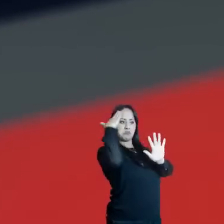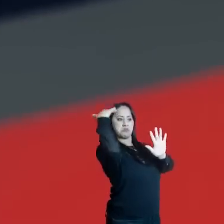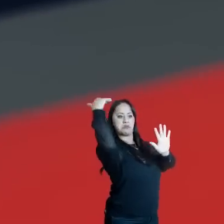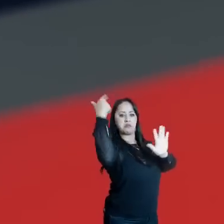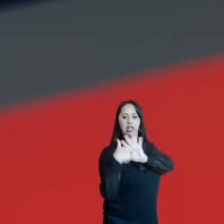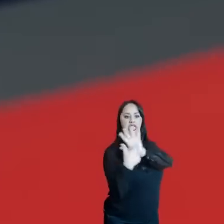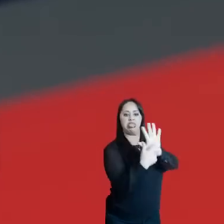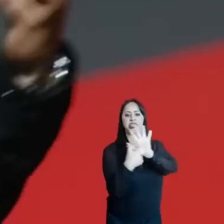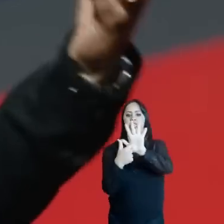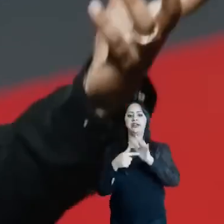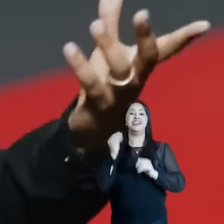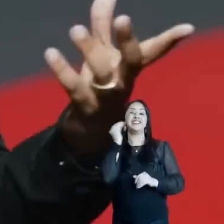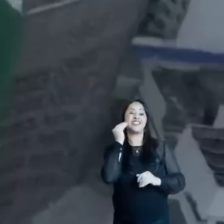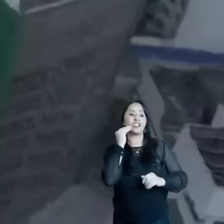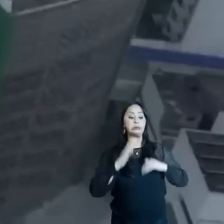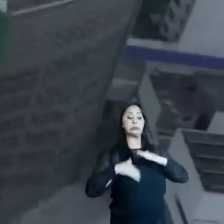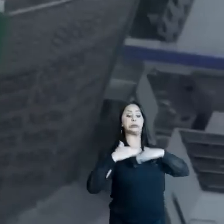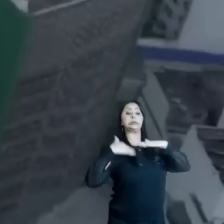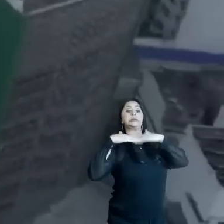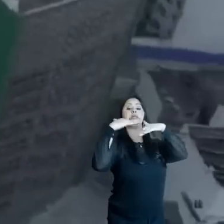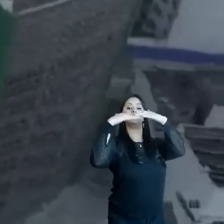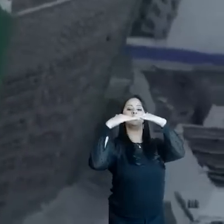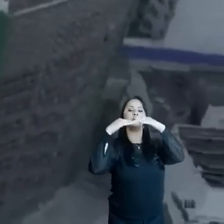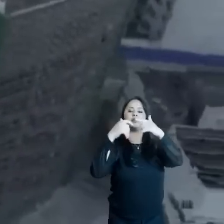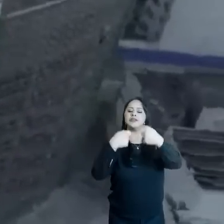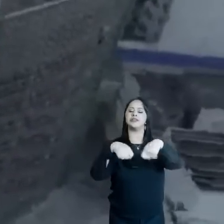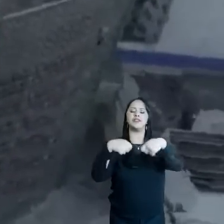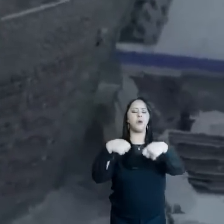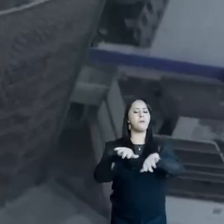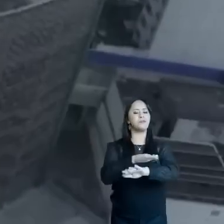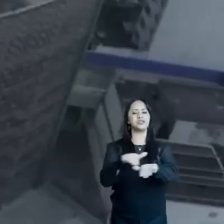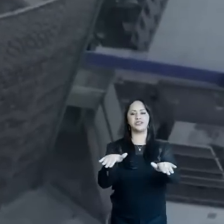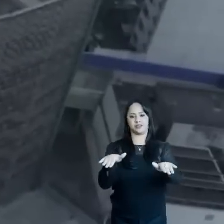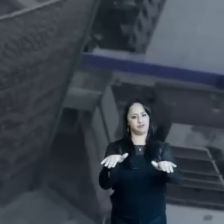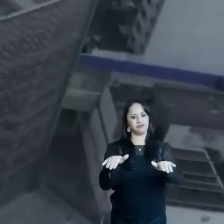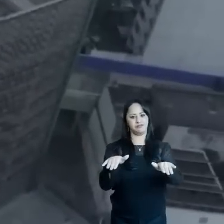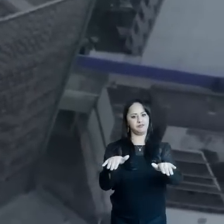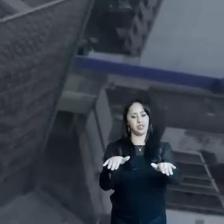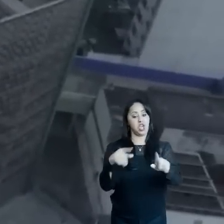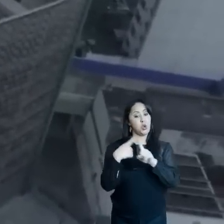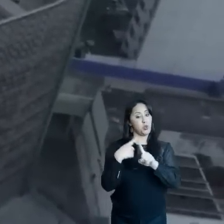engrandecer, se tentar crescer, você não precisa de nada disso, porque